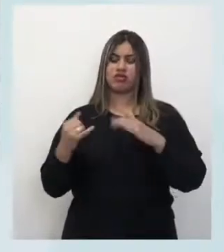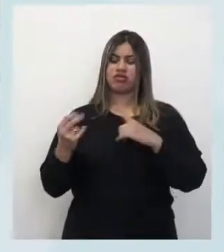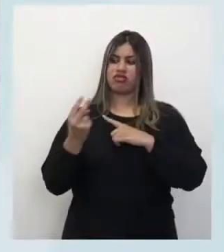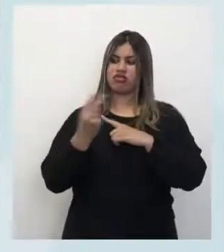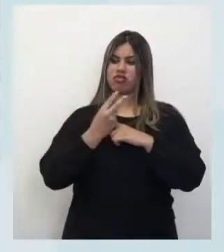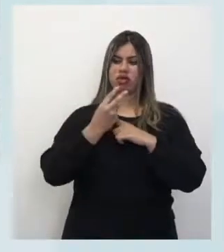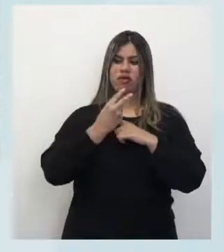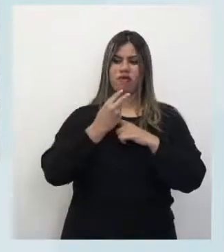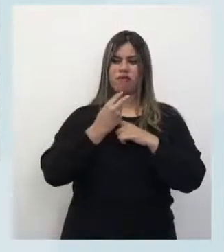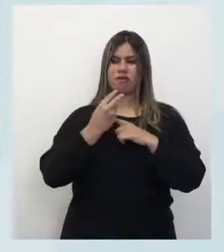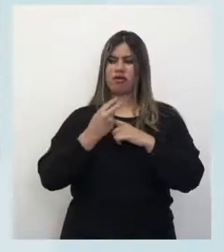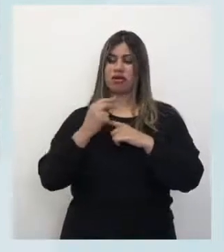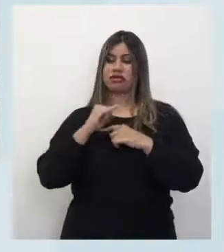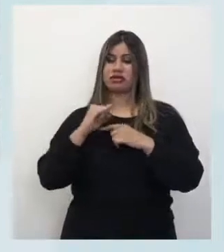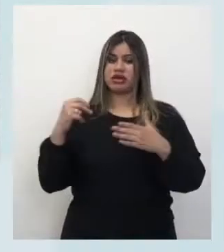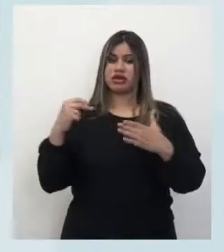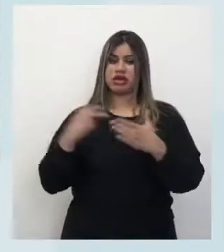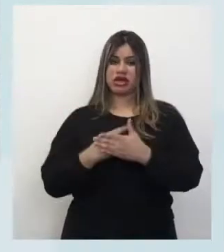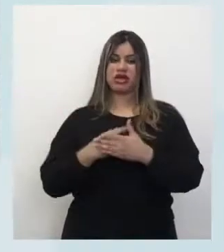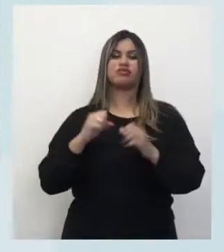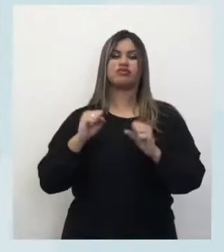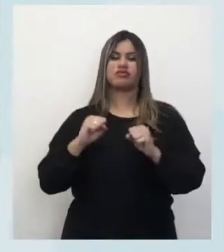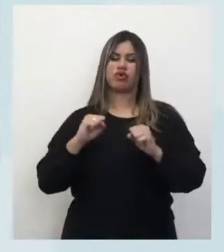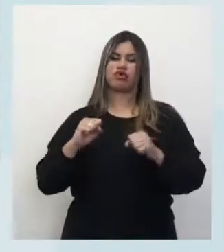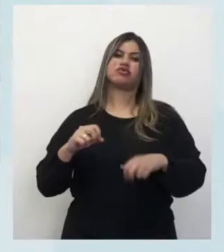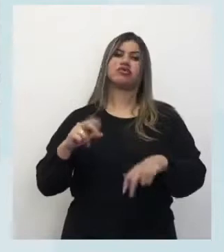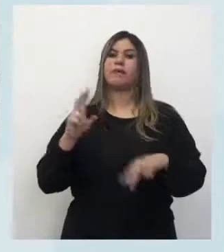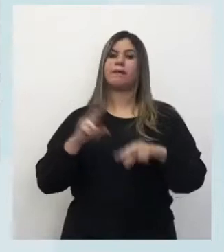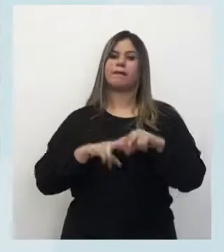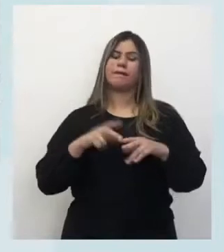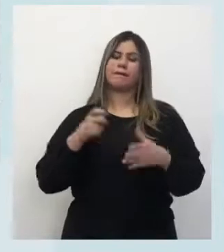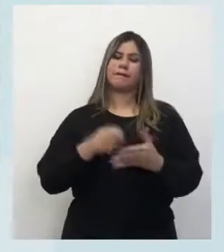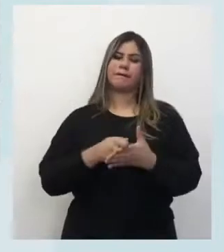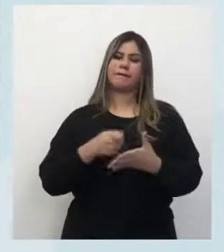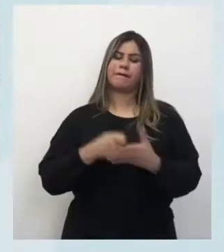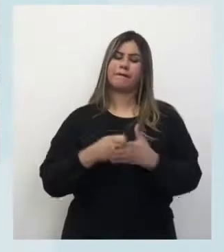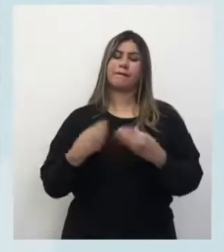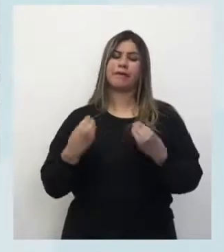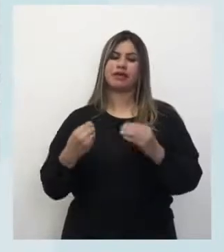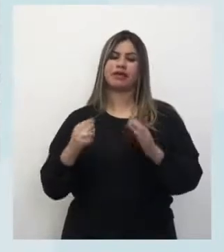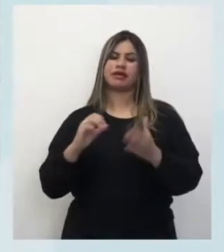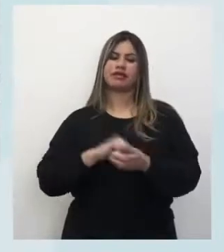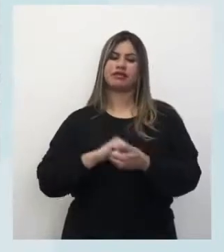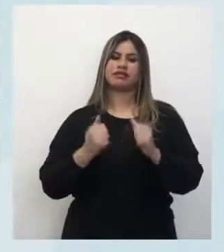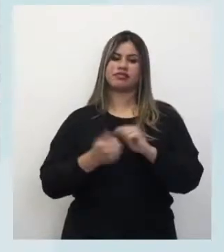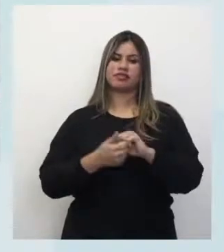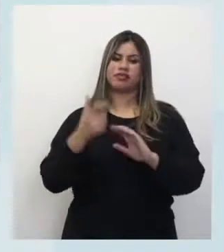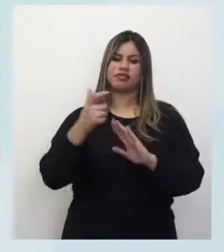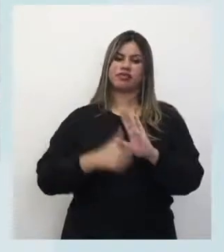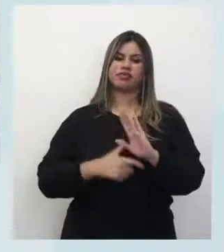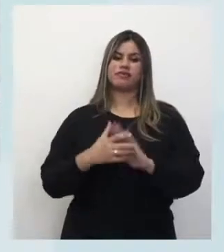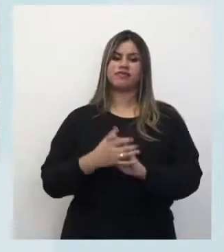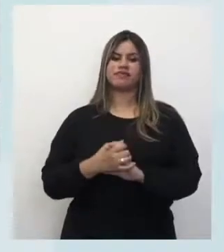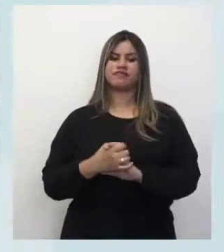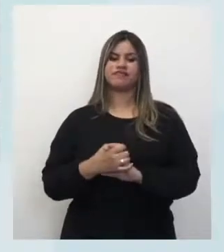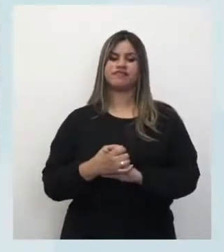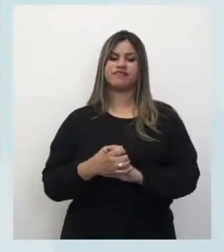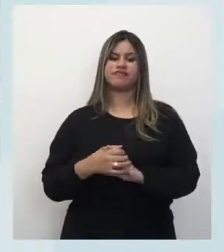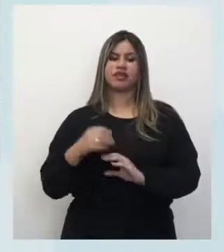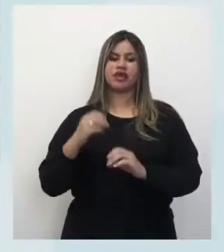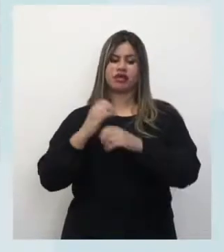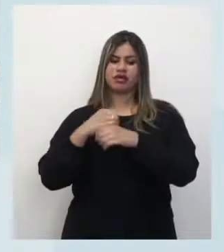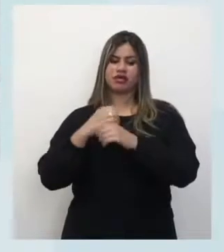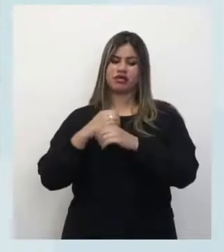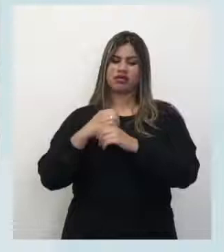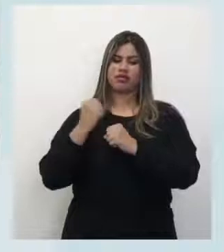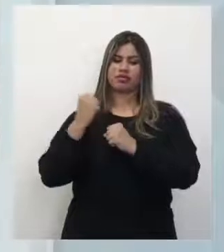vigiando e se você escorrega, você é punido para você se adequar aos padrões. Microfísica do Poder e História da Sexualidade são